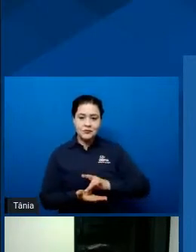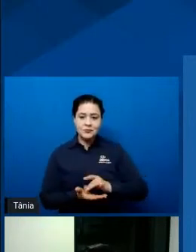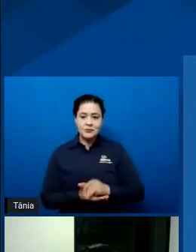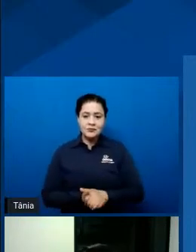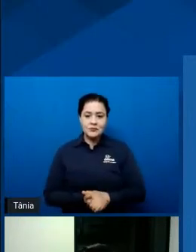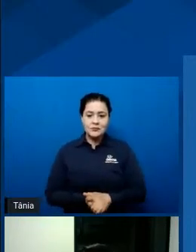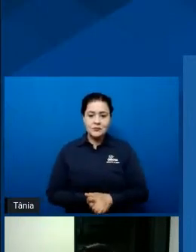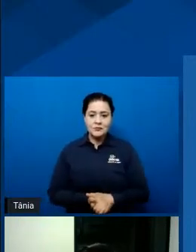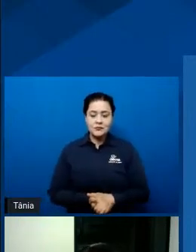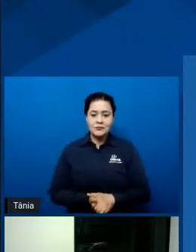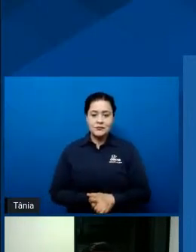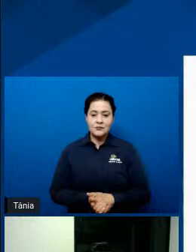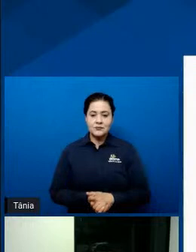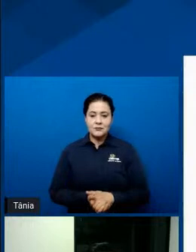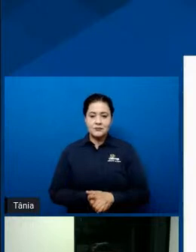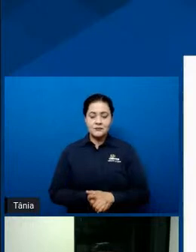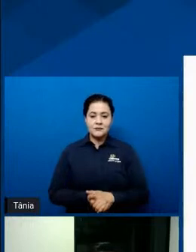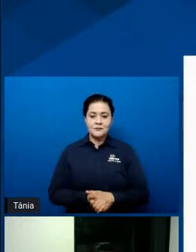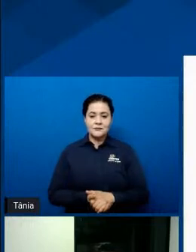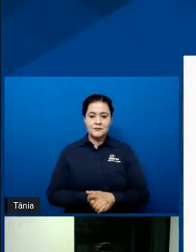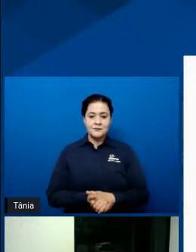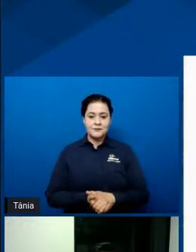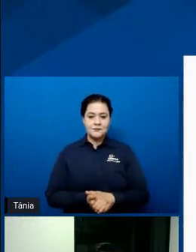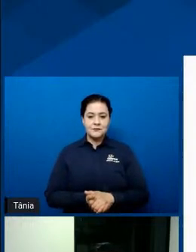físico. E